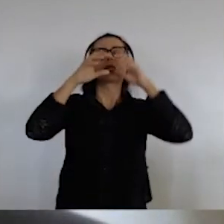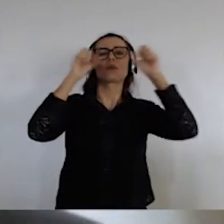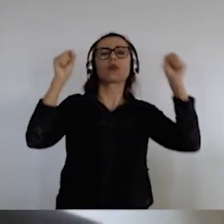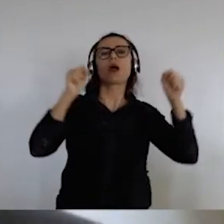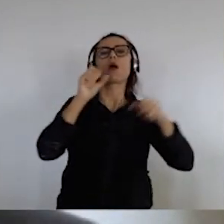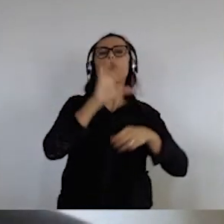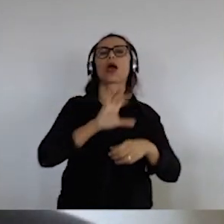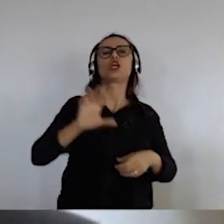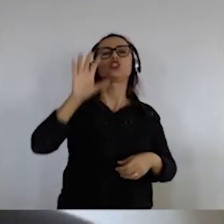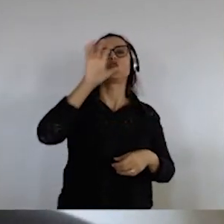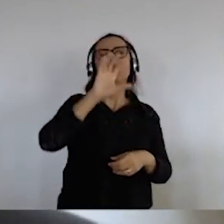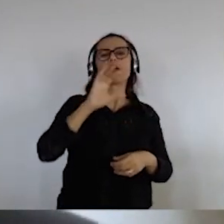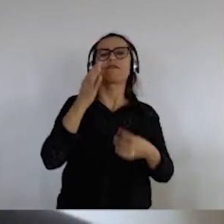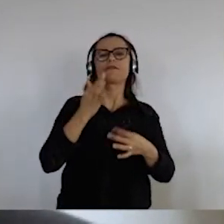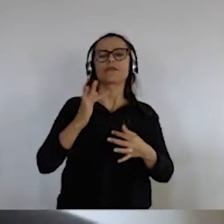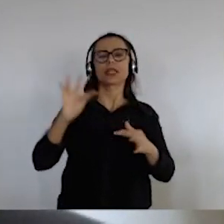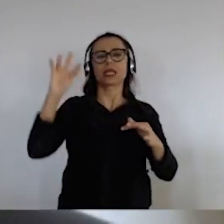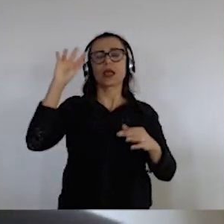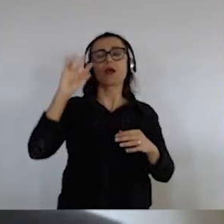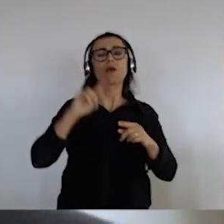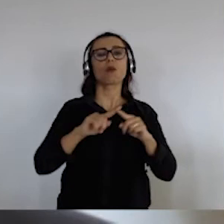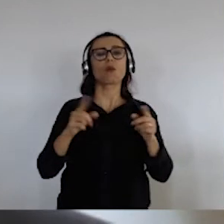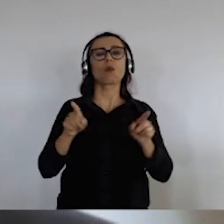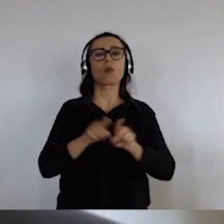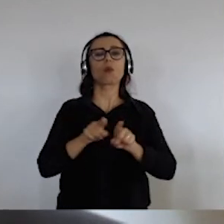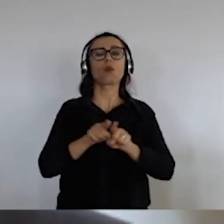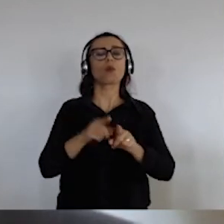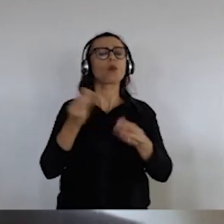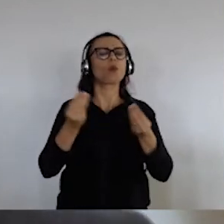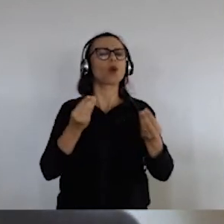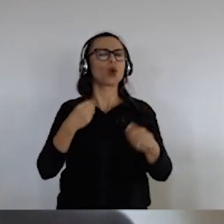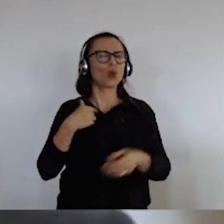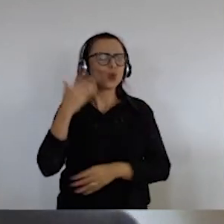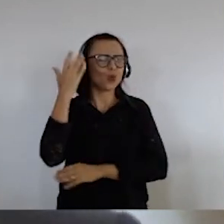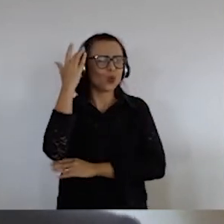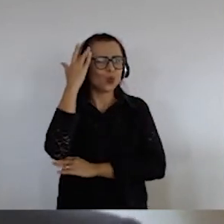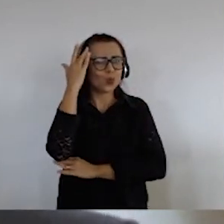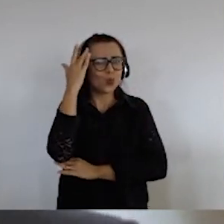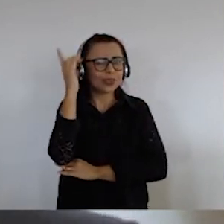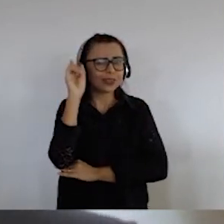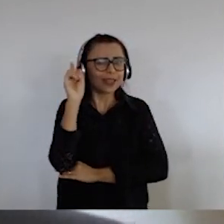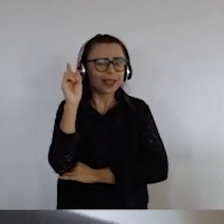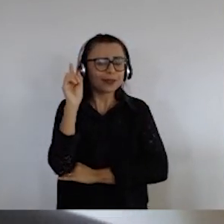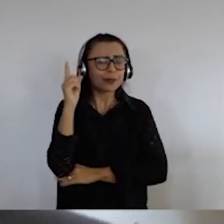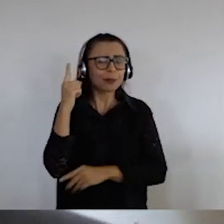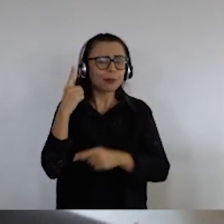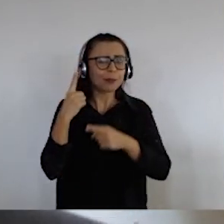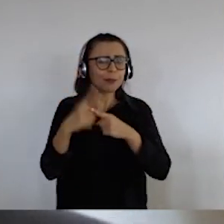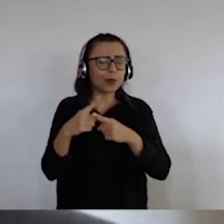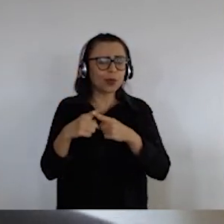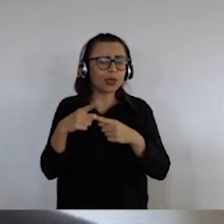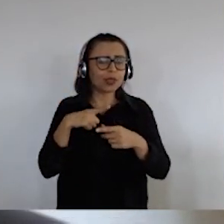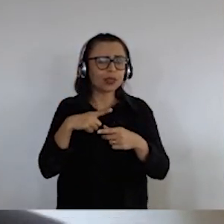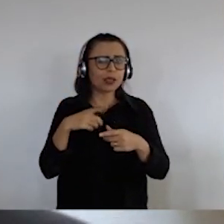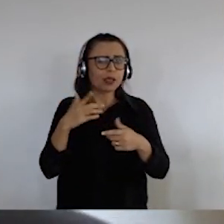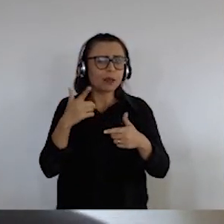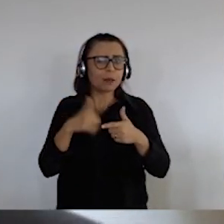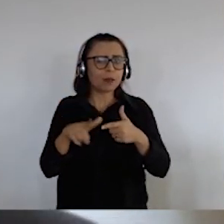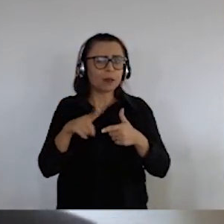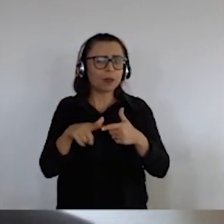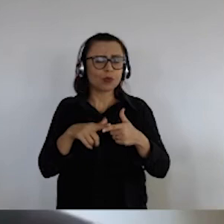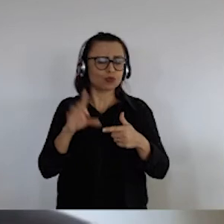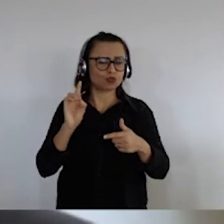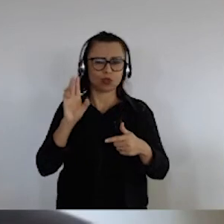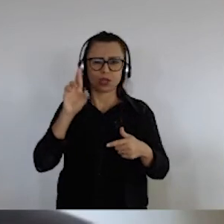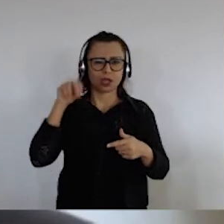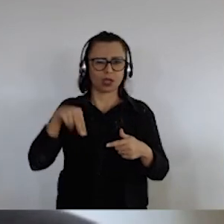nenhum tipo de prejuízo a quem quer que seja, e eu não consigo entender por que é que nós estamos enfrentando, não só aqui no Rio Grande